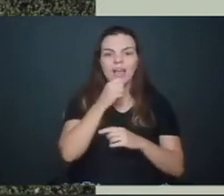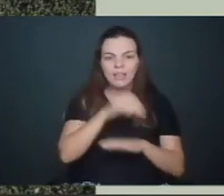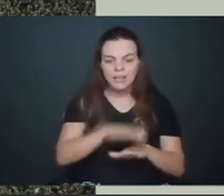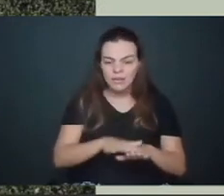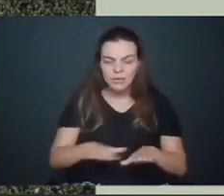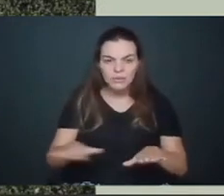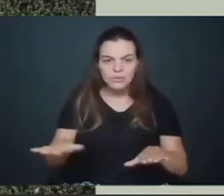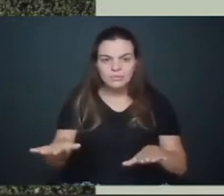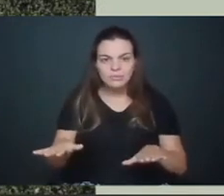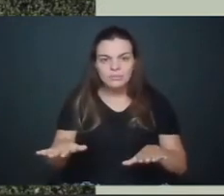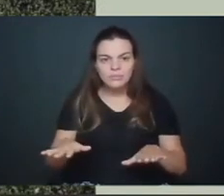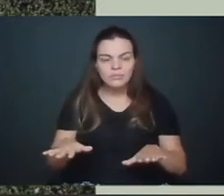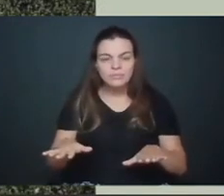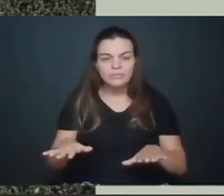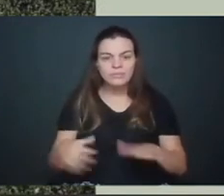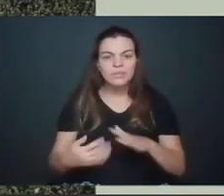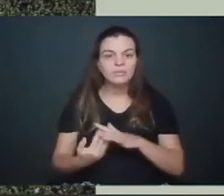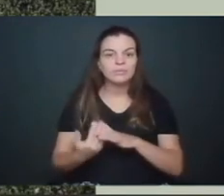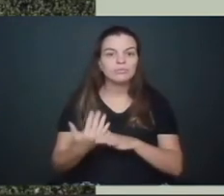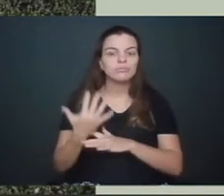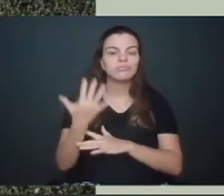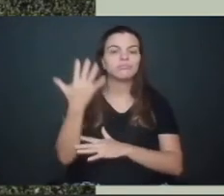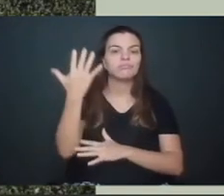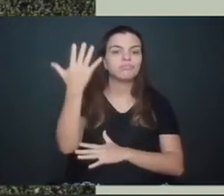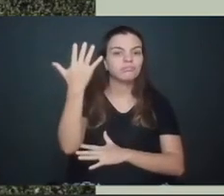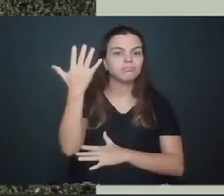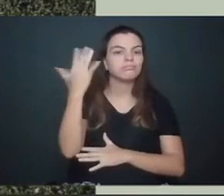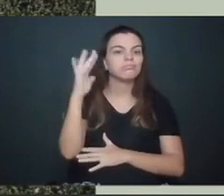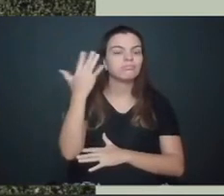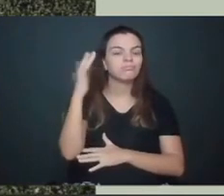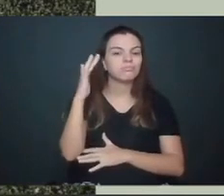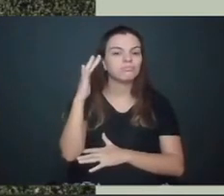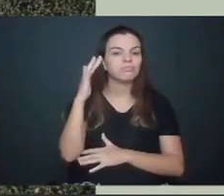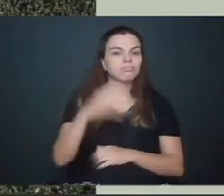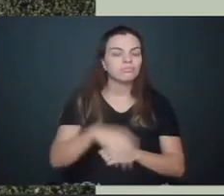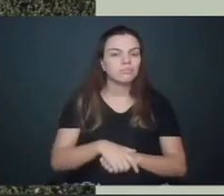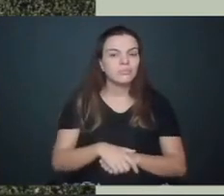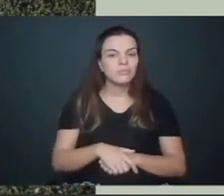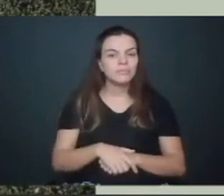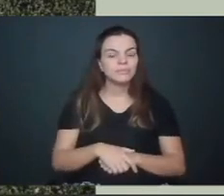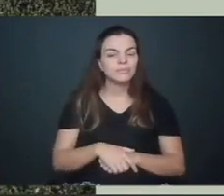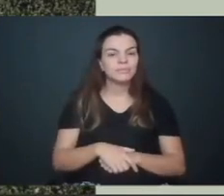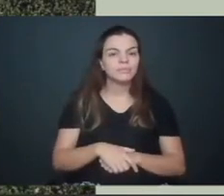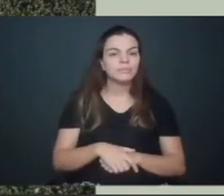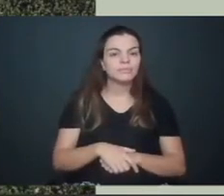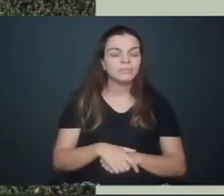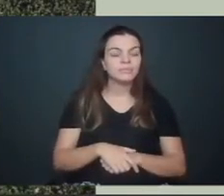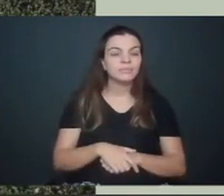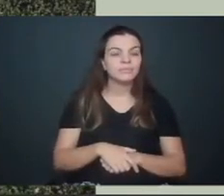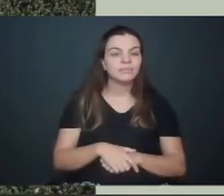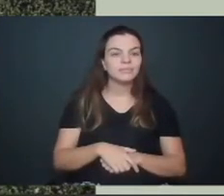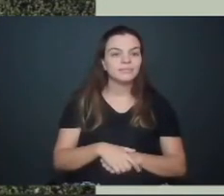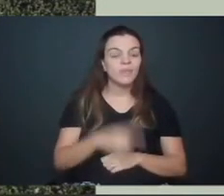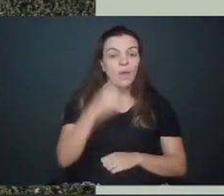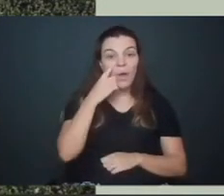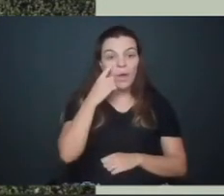só nasce. E quando tiver um palmo, ele morre. Não adianta, na sombra ele não vem. Então, olha esse que está aqui sozinho.